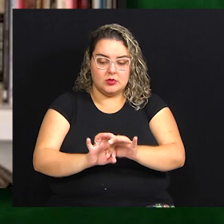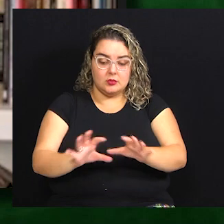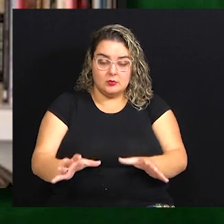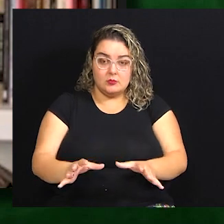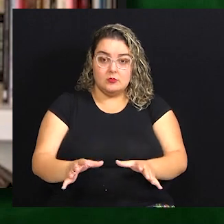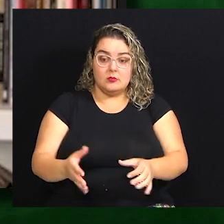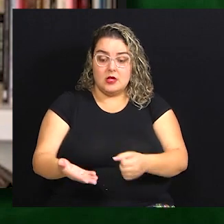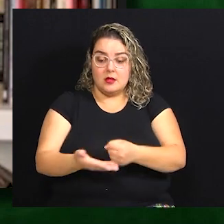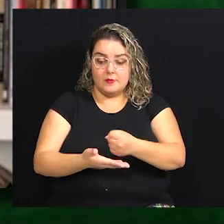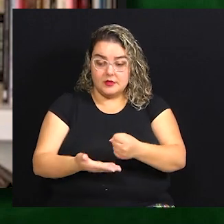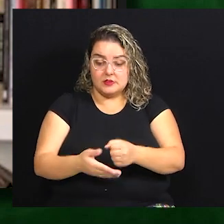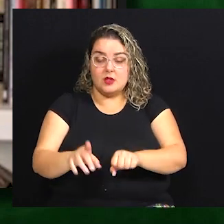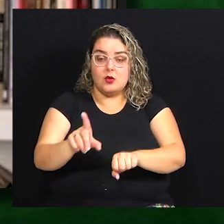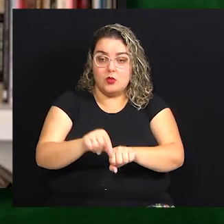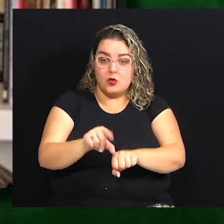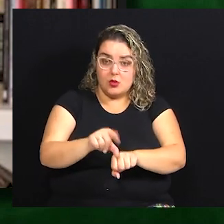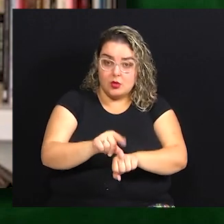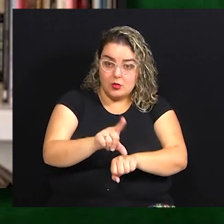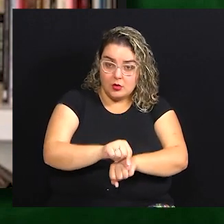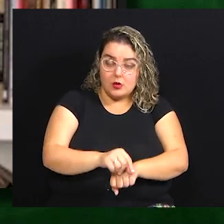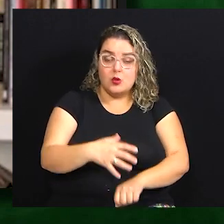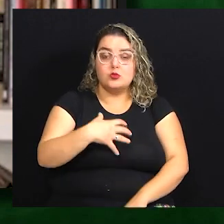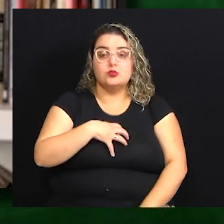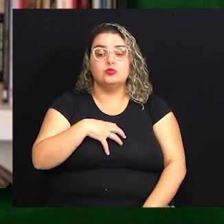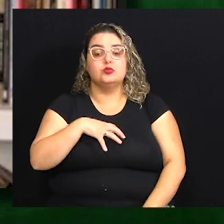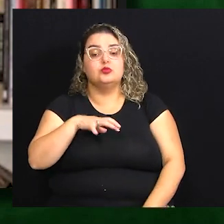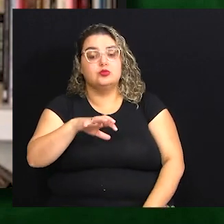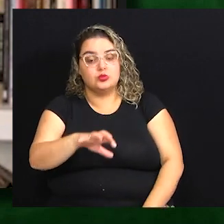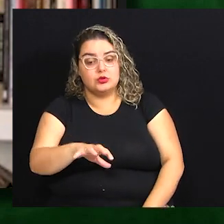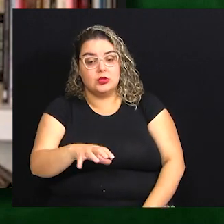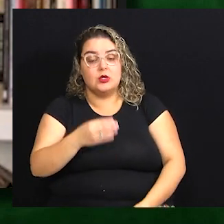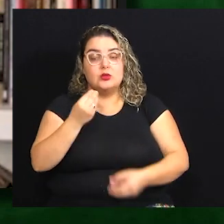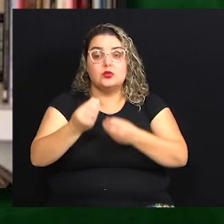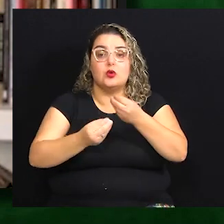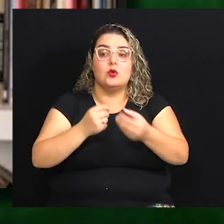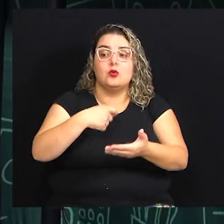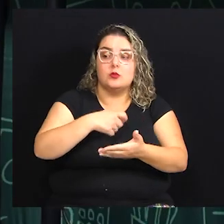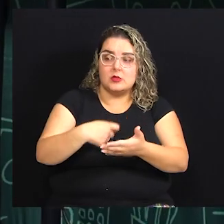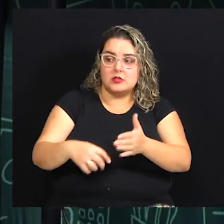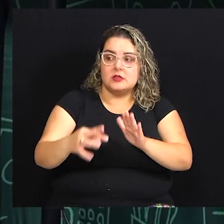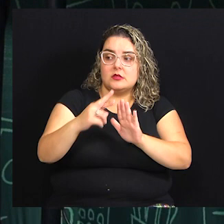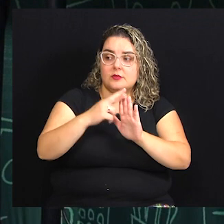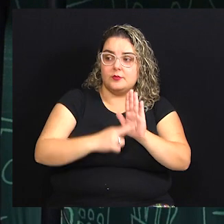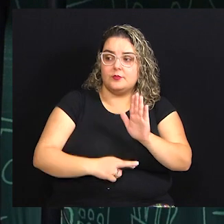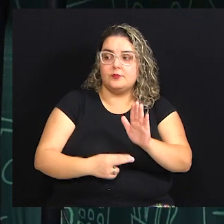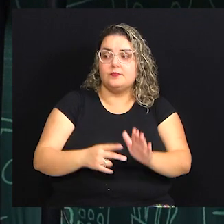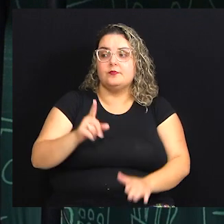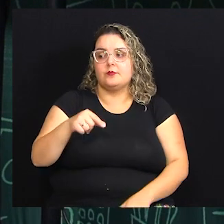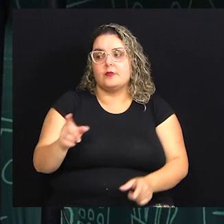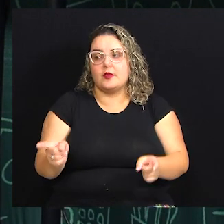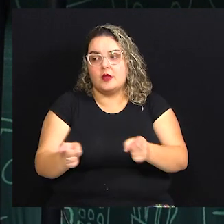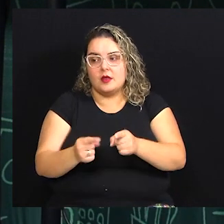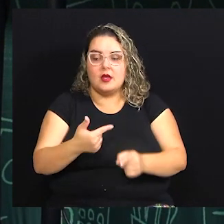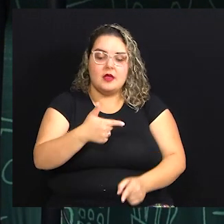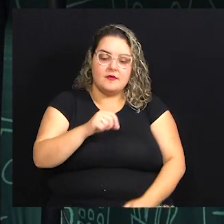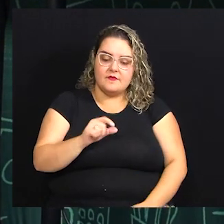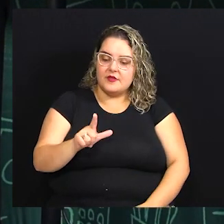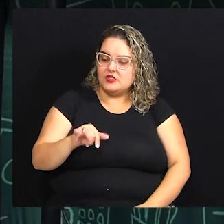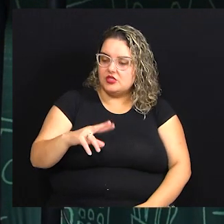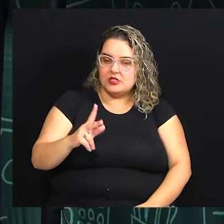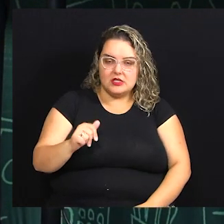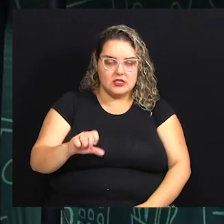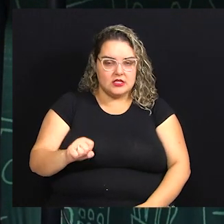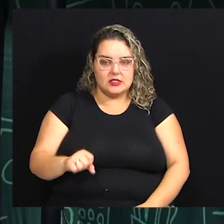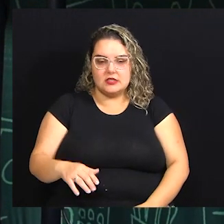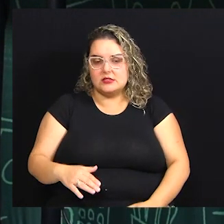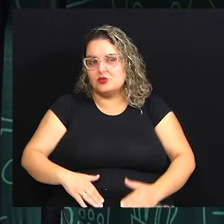para subsidiar o seu argumento, para subsidiar a maneira como você vai escrever essa redação. A redação é curtinha, tem 20 linhas no